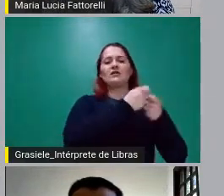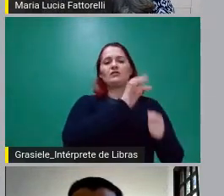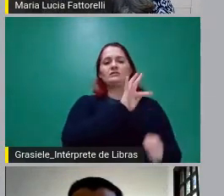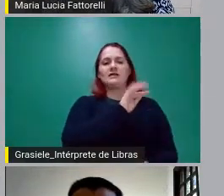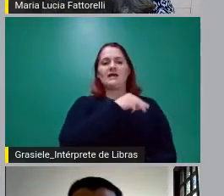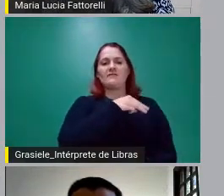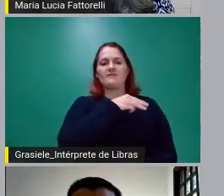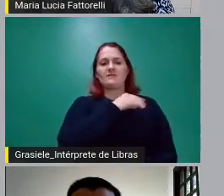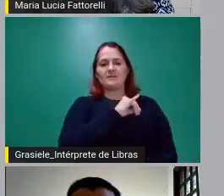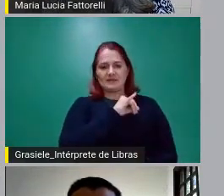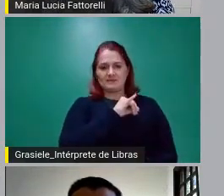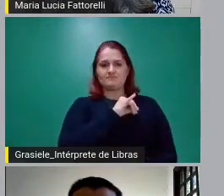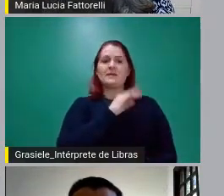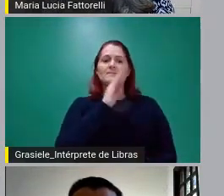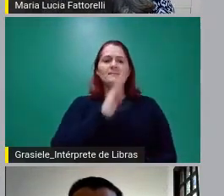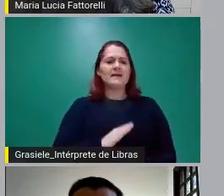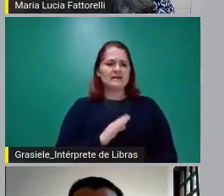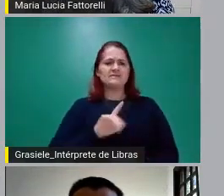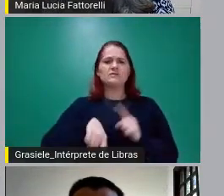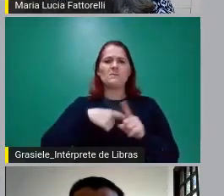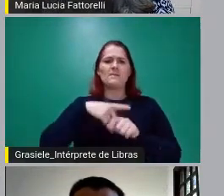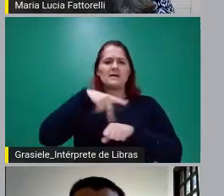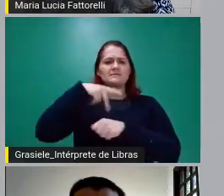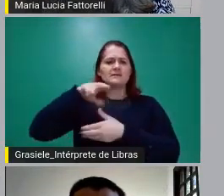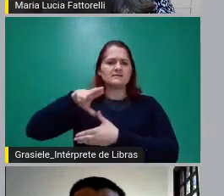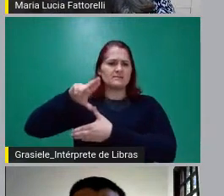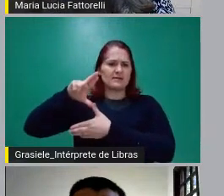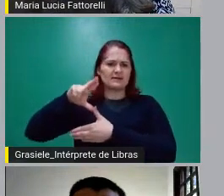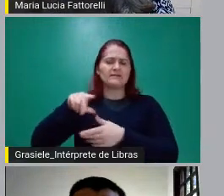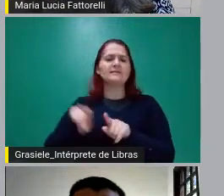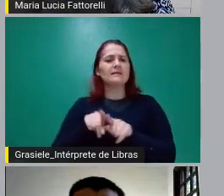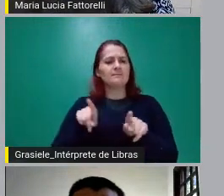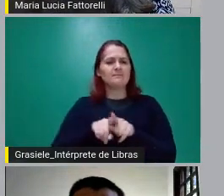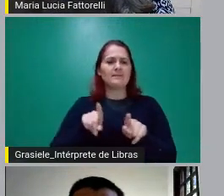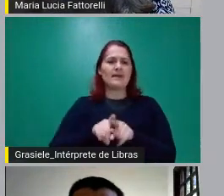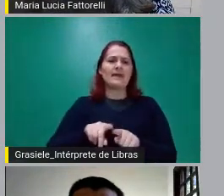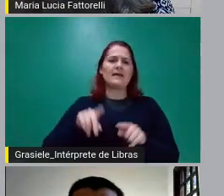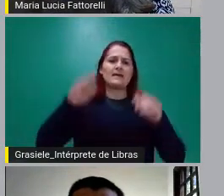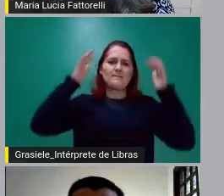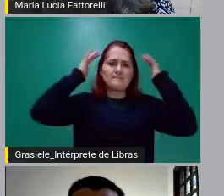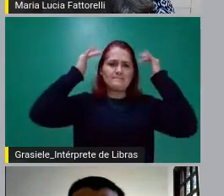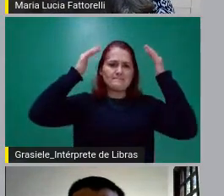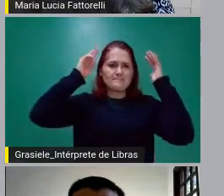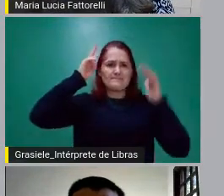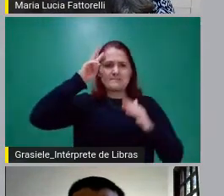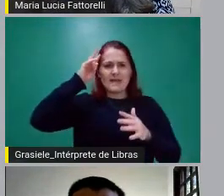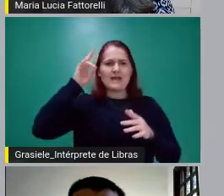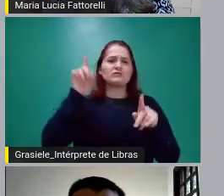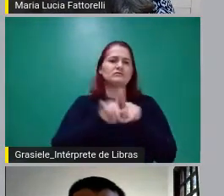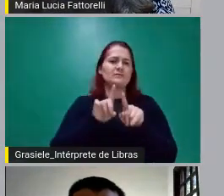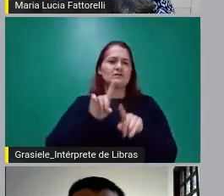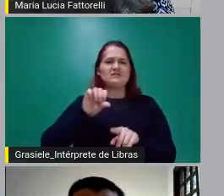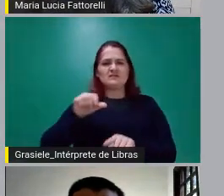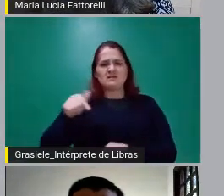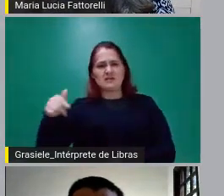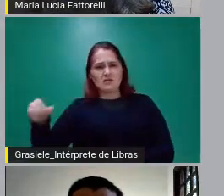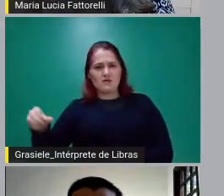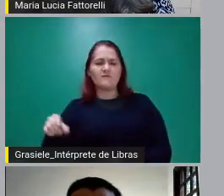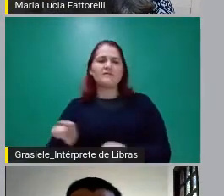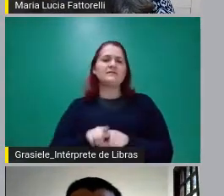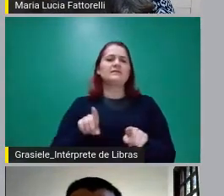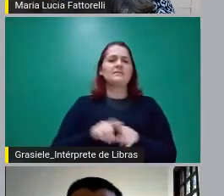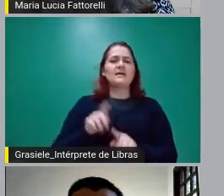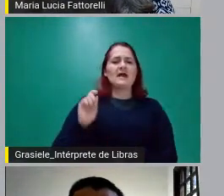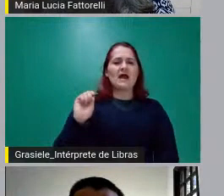submetidos ao mesmo processo. Então, isso aconteceu no México, se não me engano, em 79, aconteceu na Argentina, se não me engano, em